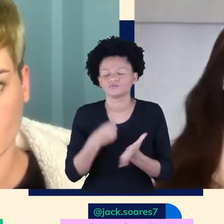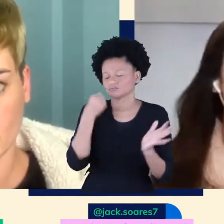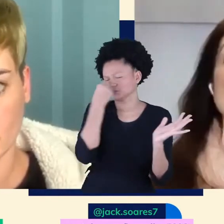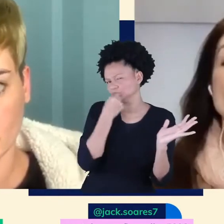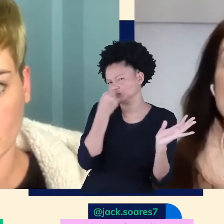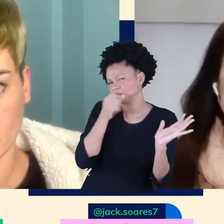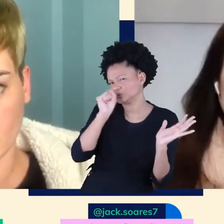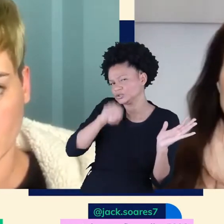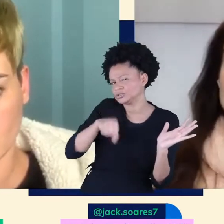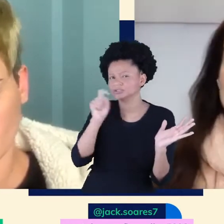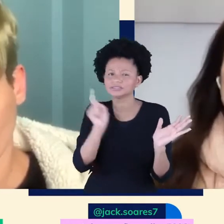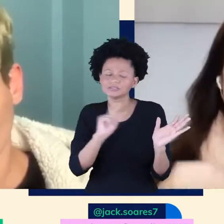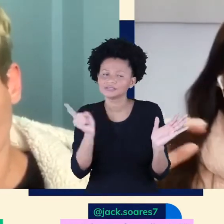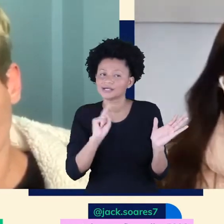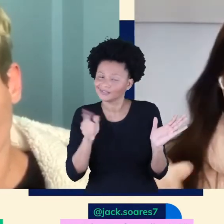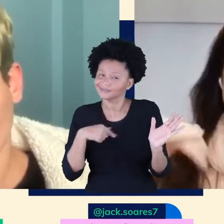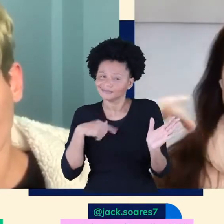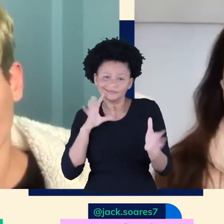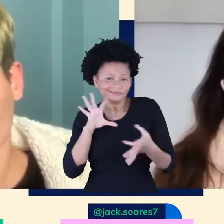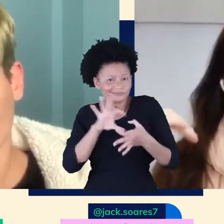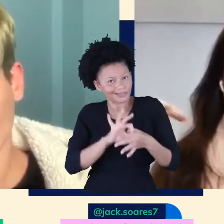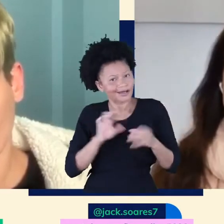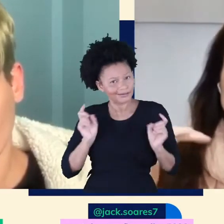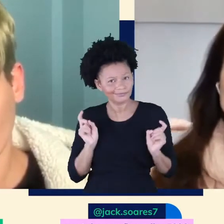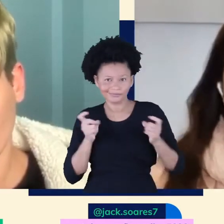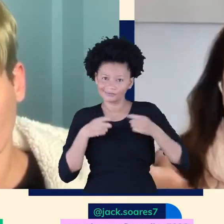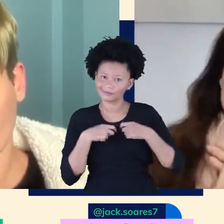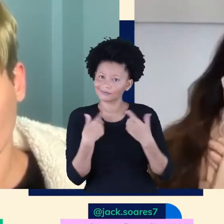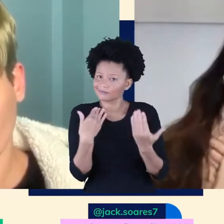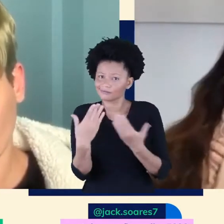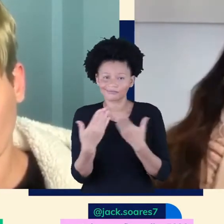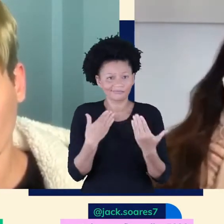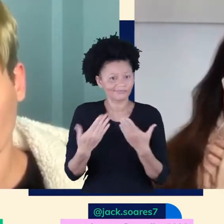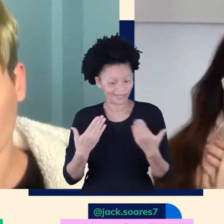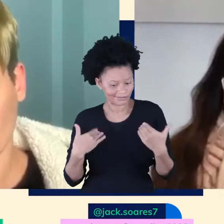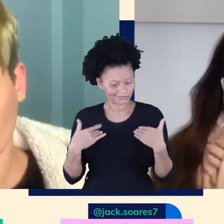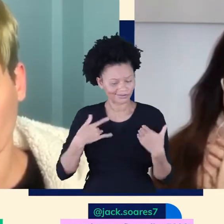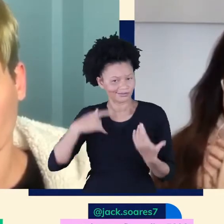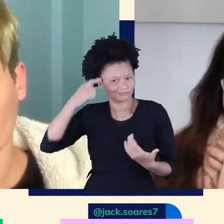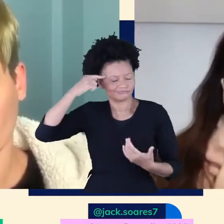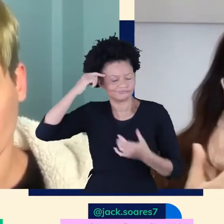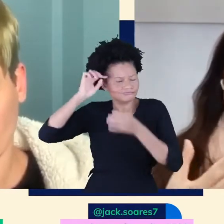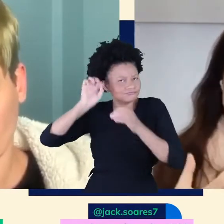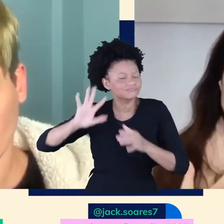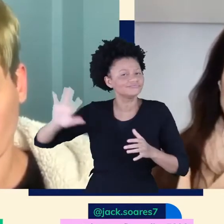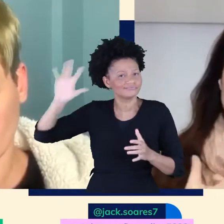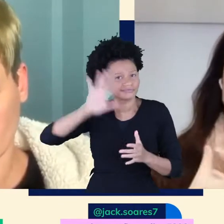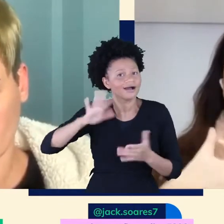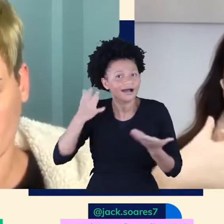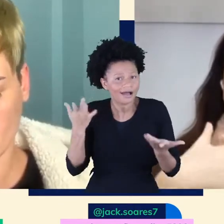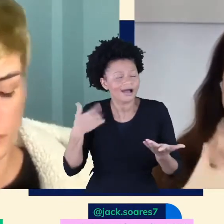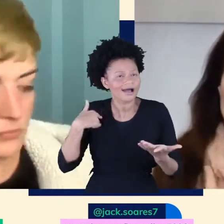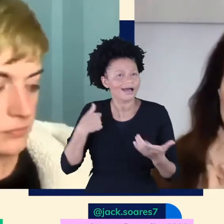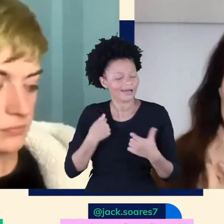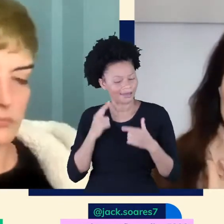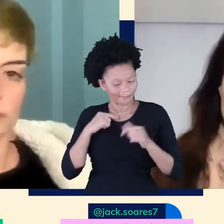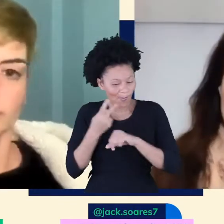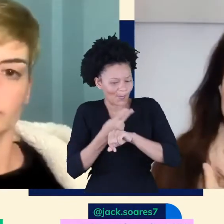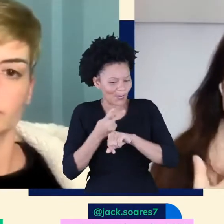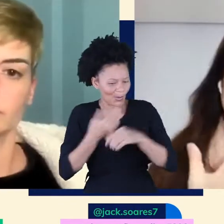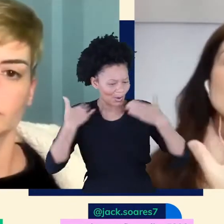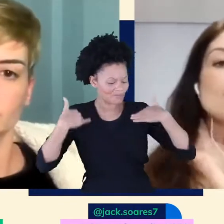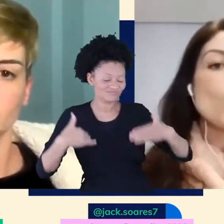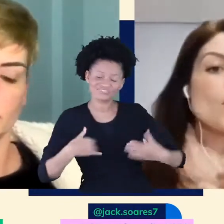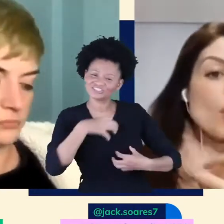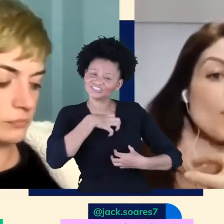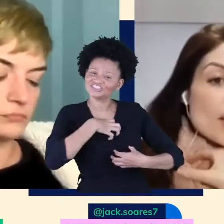passar batom ou não. Tá ali, ó, toda a sexualidade está permeando essa conversa comigo mesma, né? Então a sexualidade também é a busca de